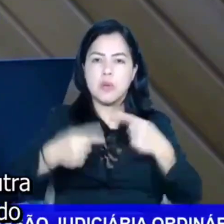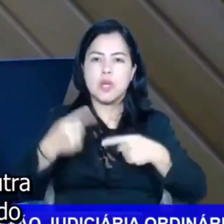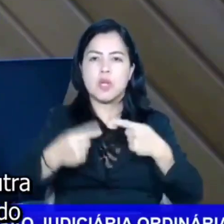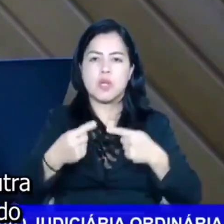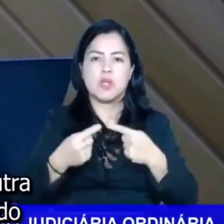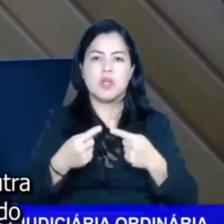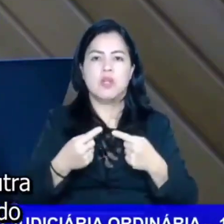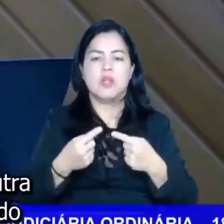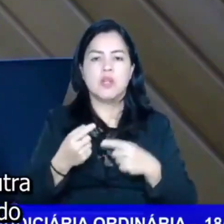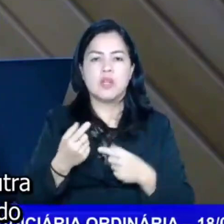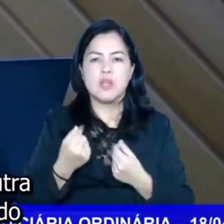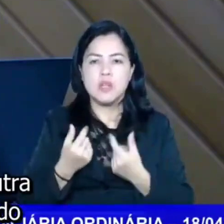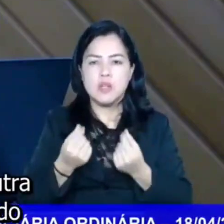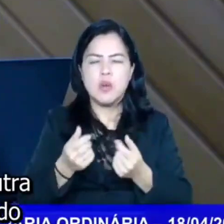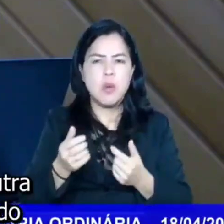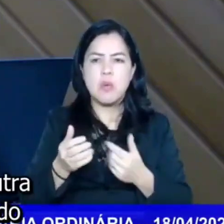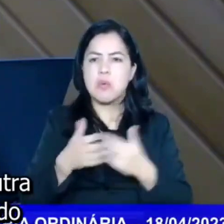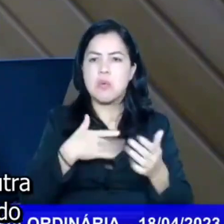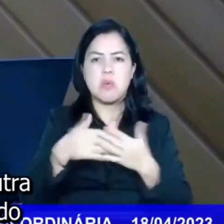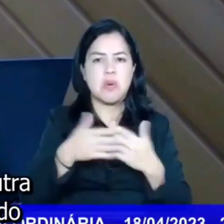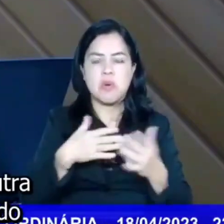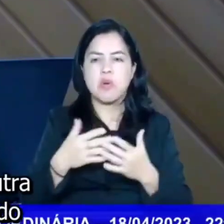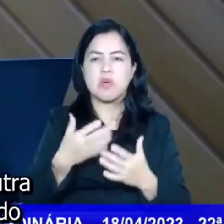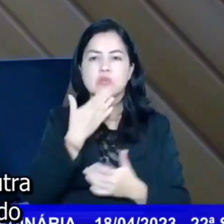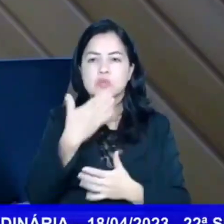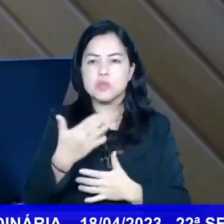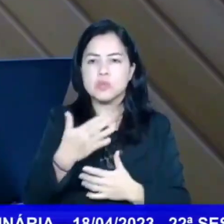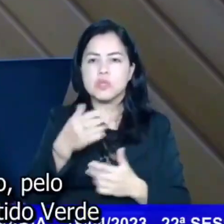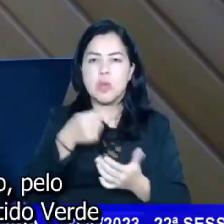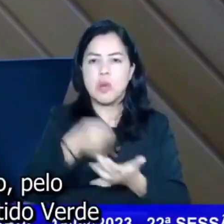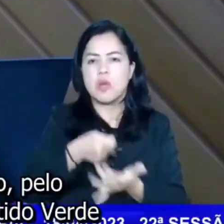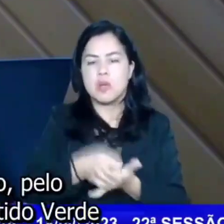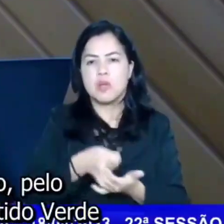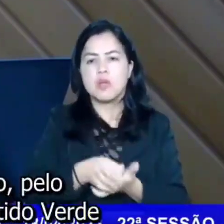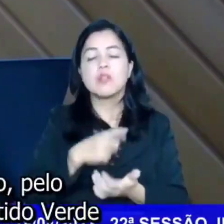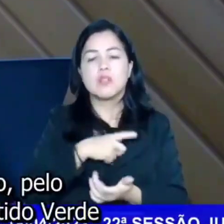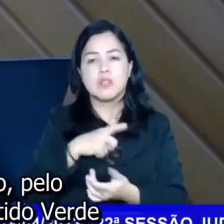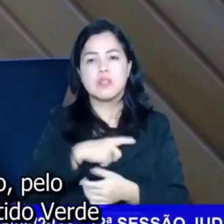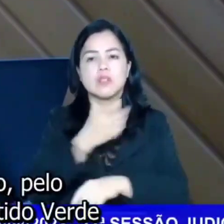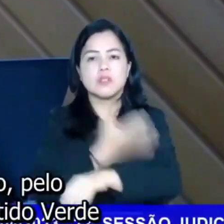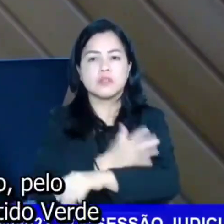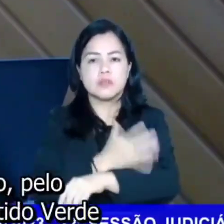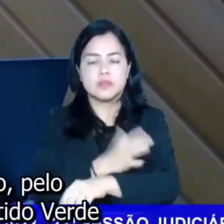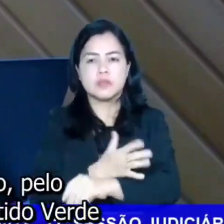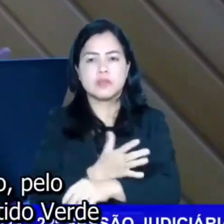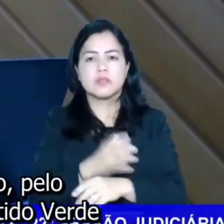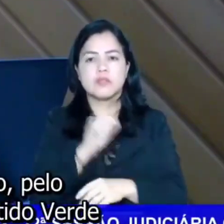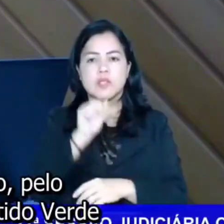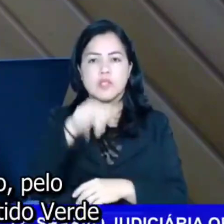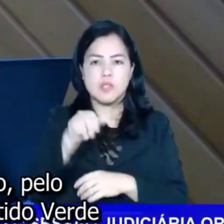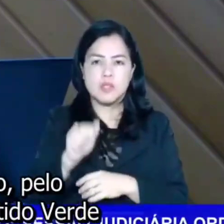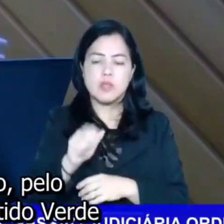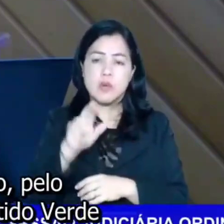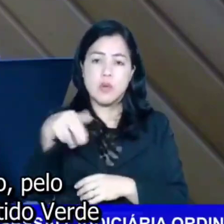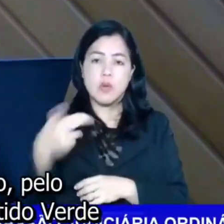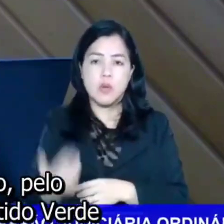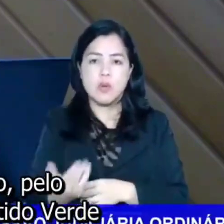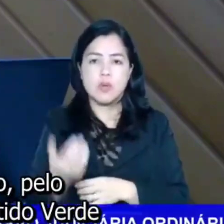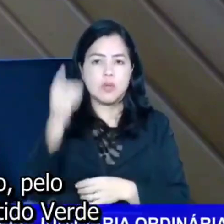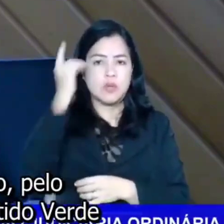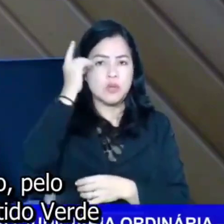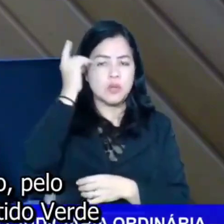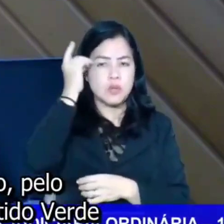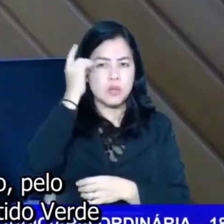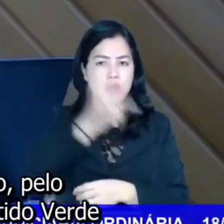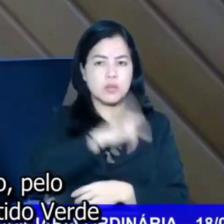ou qualquer outra forma de abuso que tenha sido praticado pela candidata Najirlene ou pelo diretório, pelo presidente